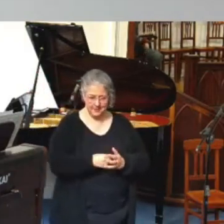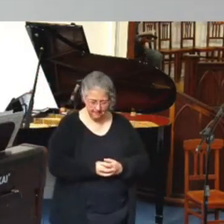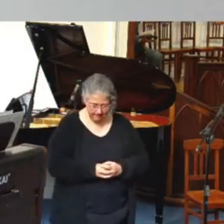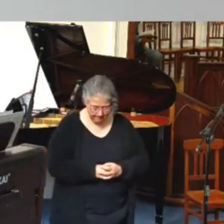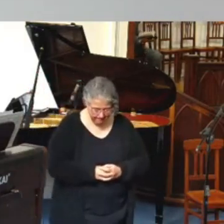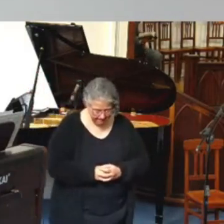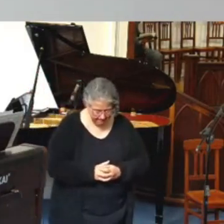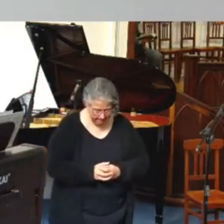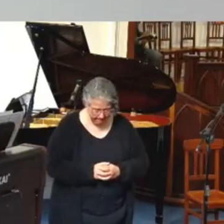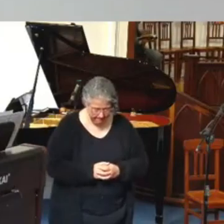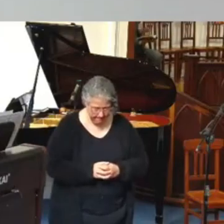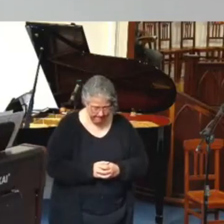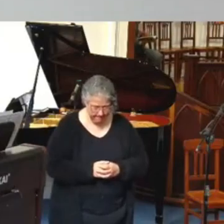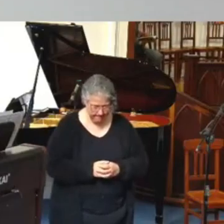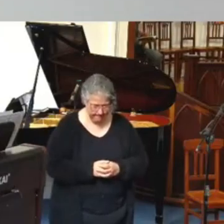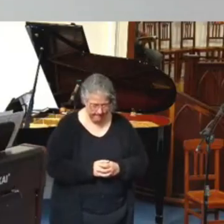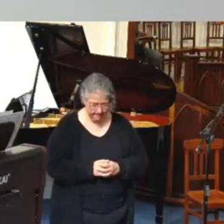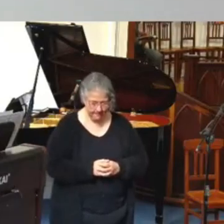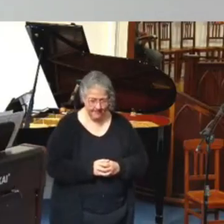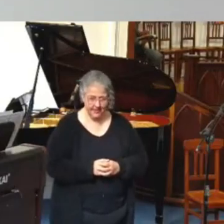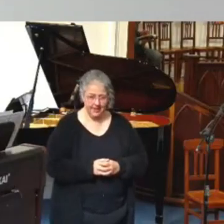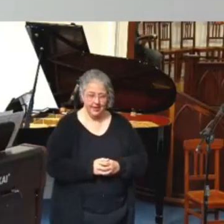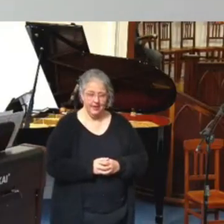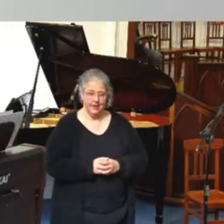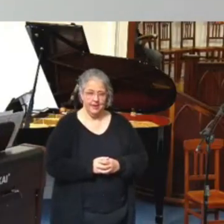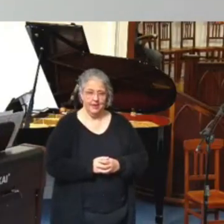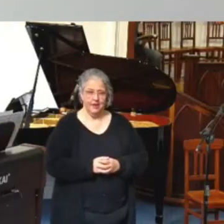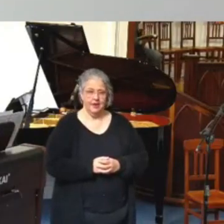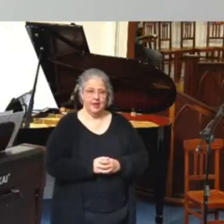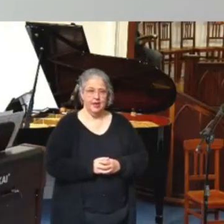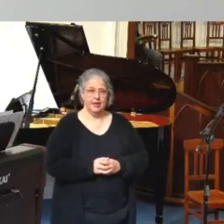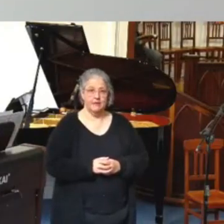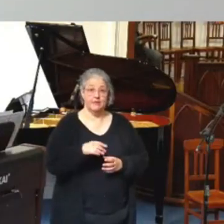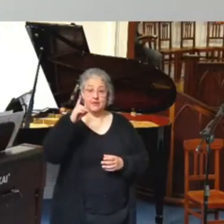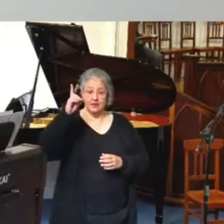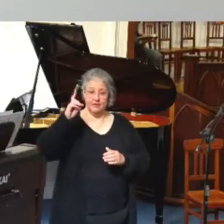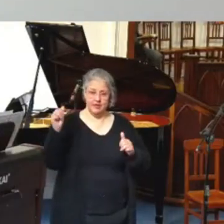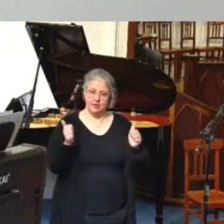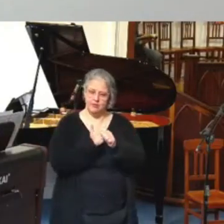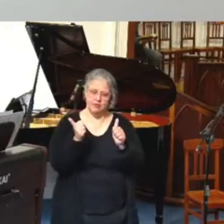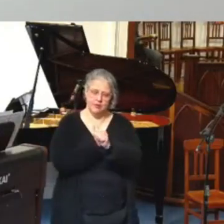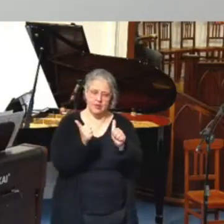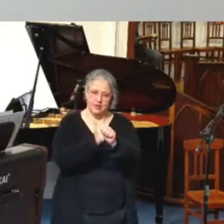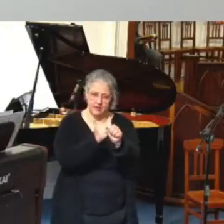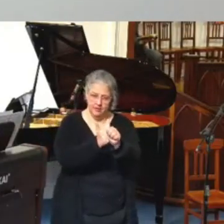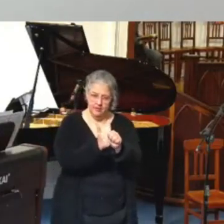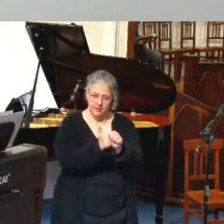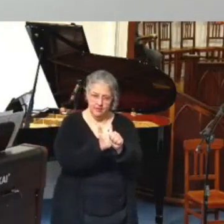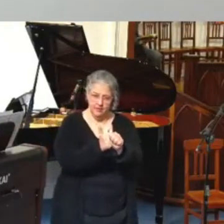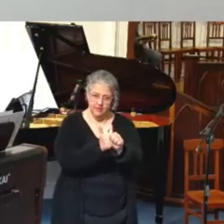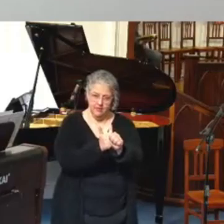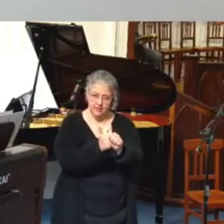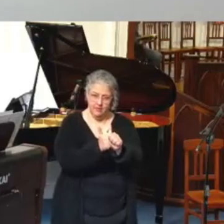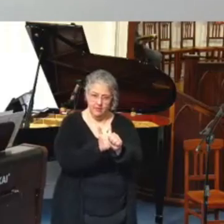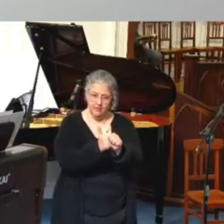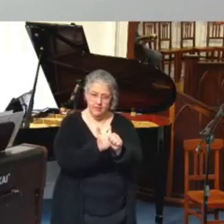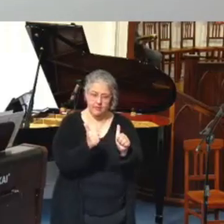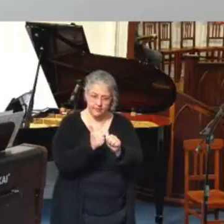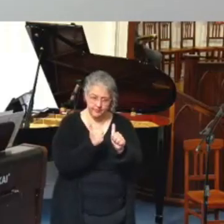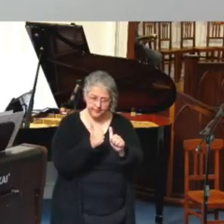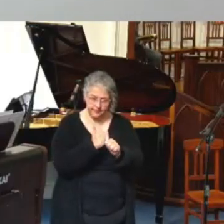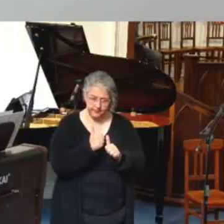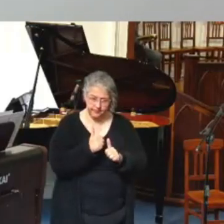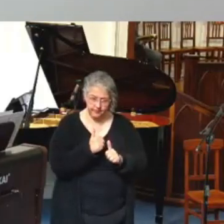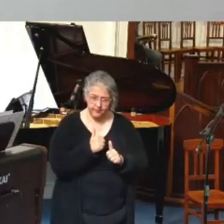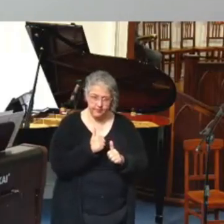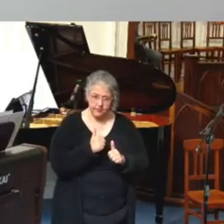que está passando por essa perseguição, mas no verso 5 ele diz: eu me deito e pego no sono,